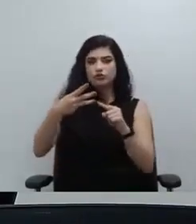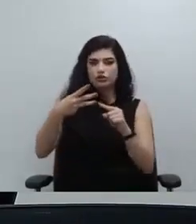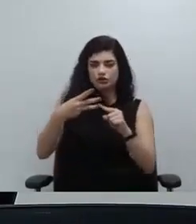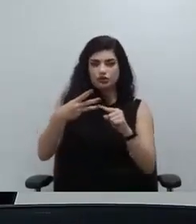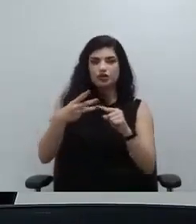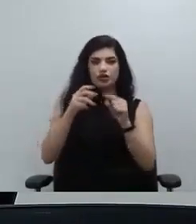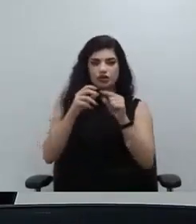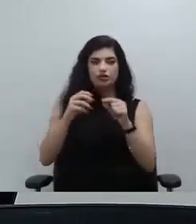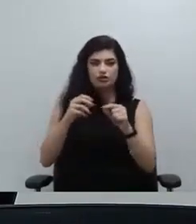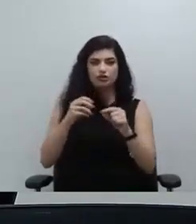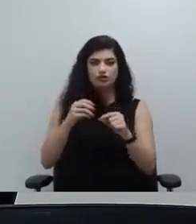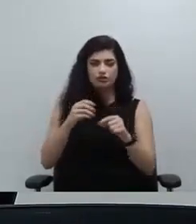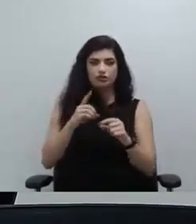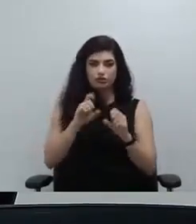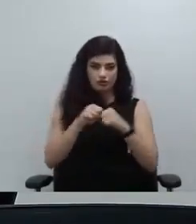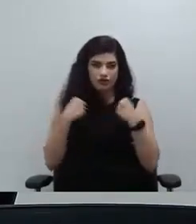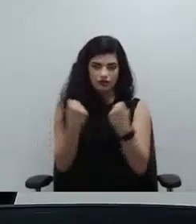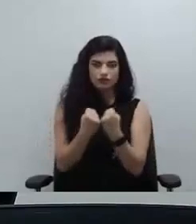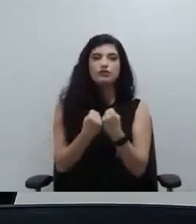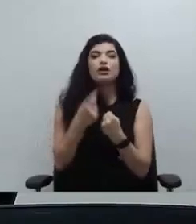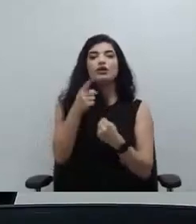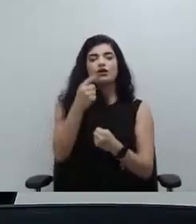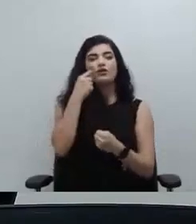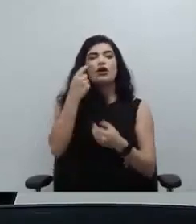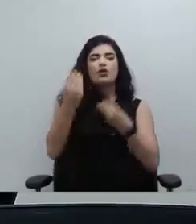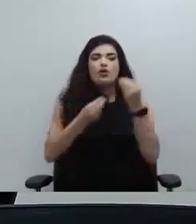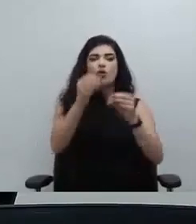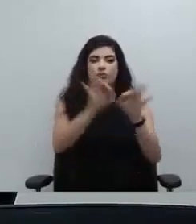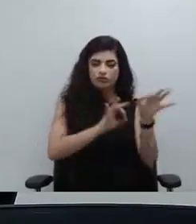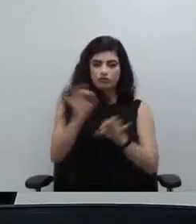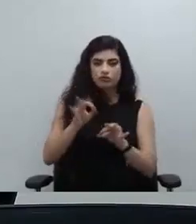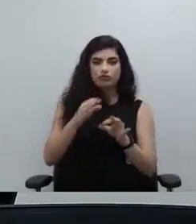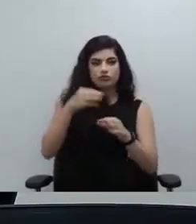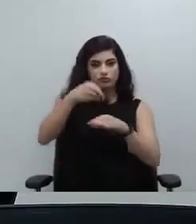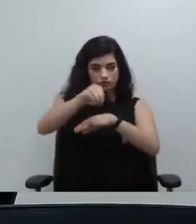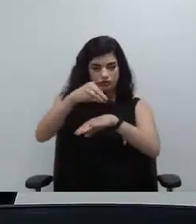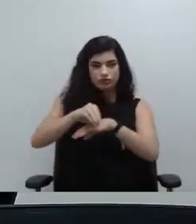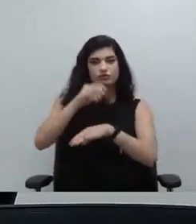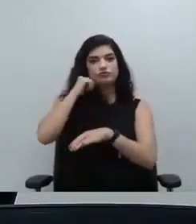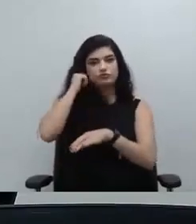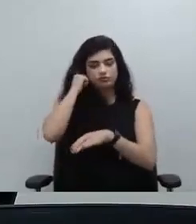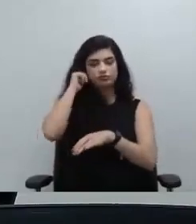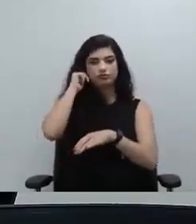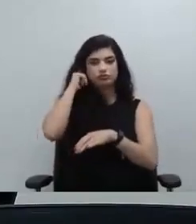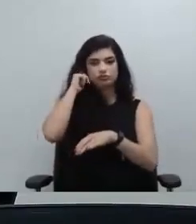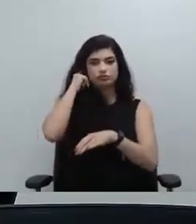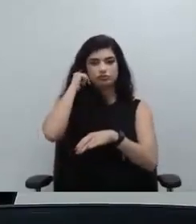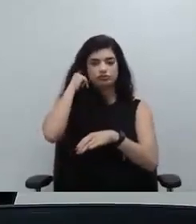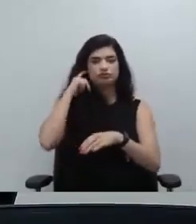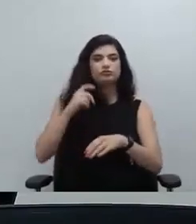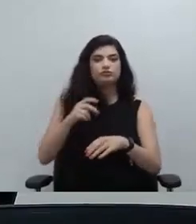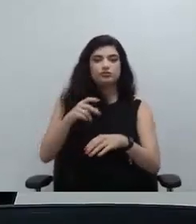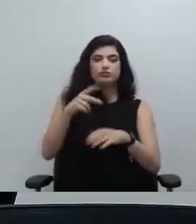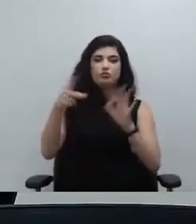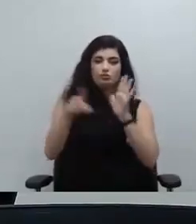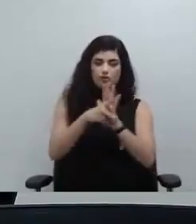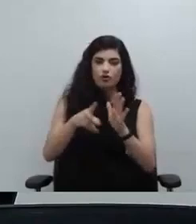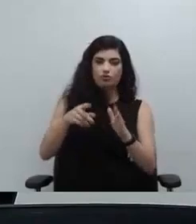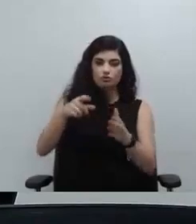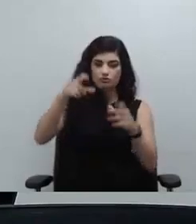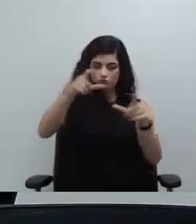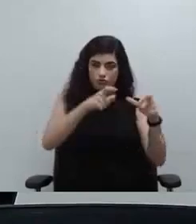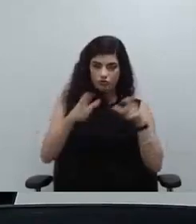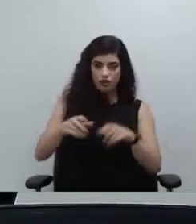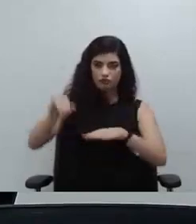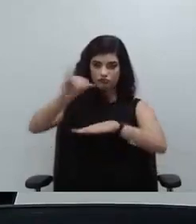subdefensorias administrar, coordenar e orientar a atuação das defensorias públicas regionais da capital, da sua região